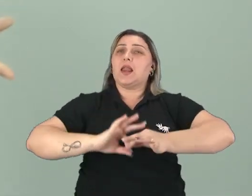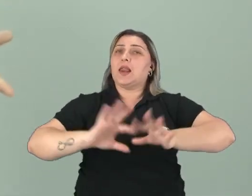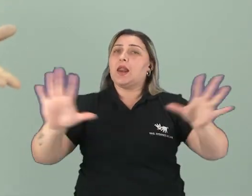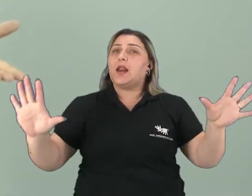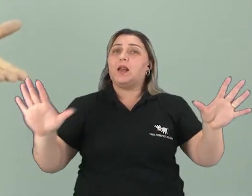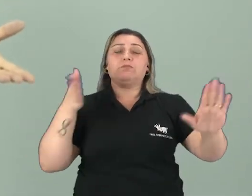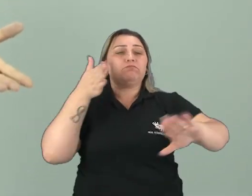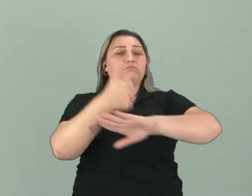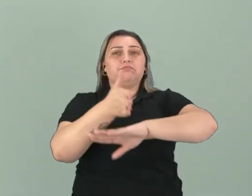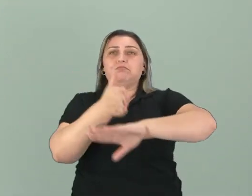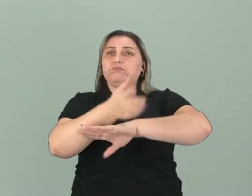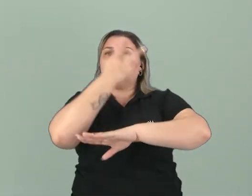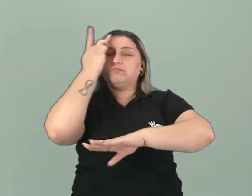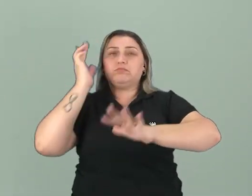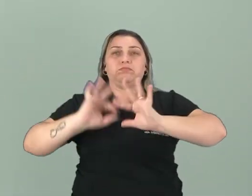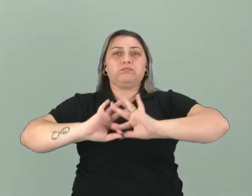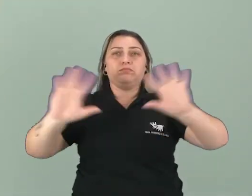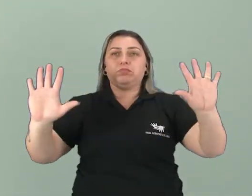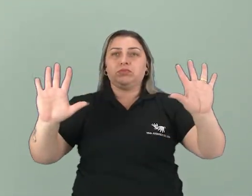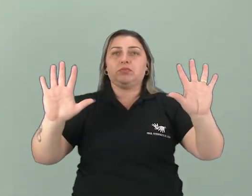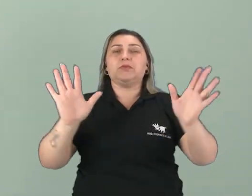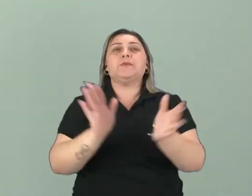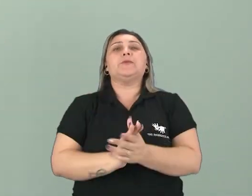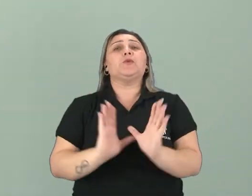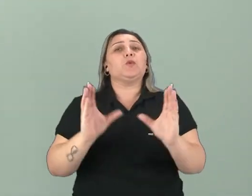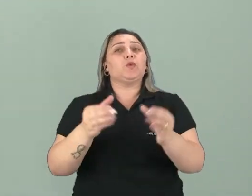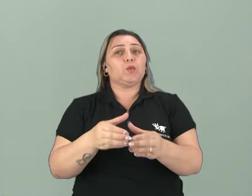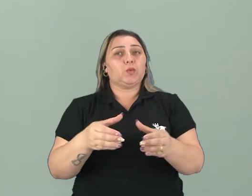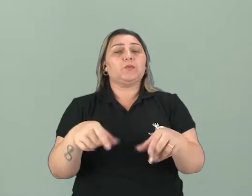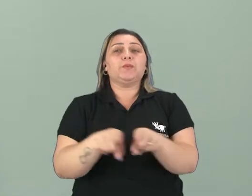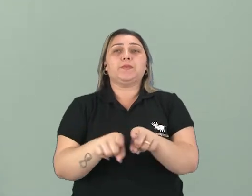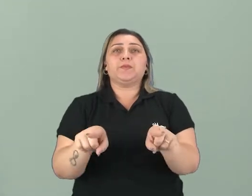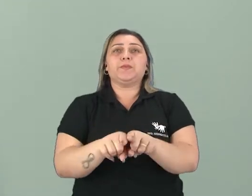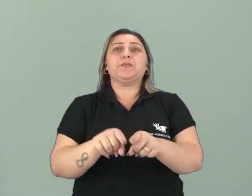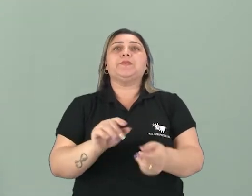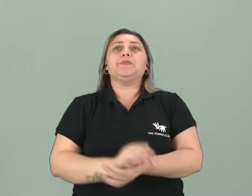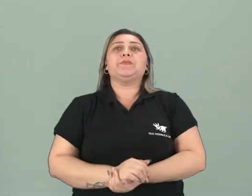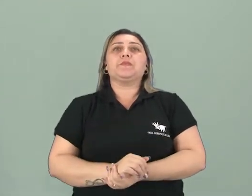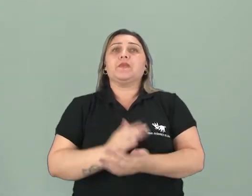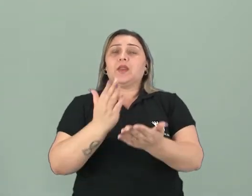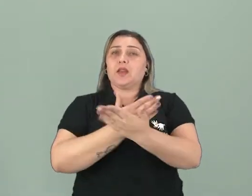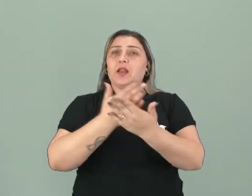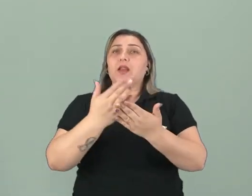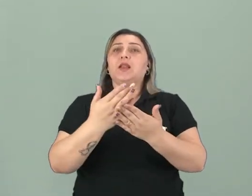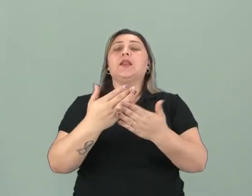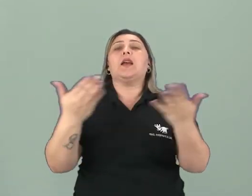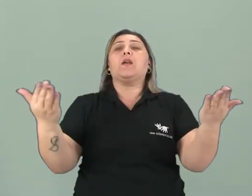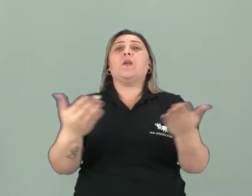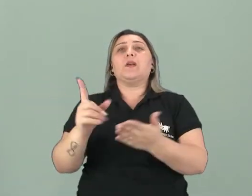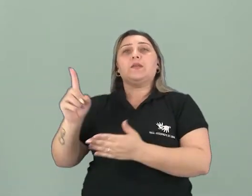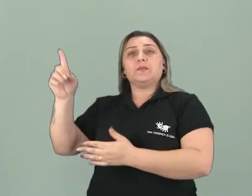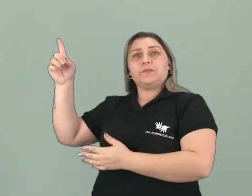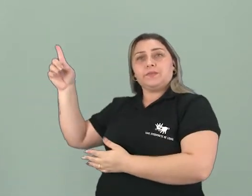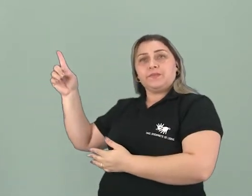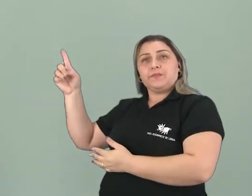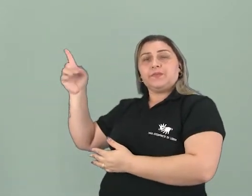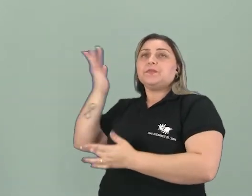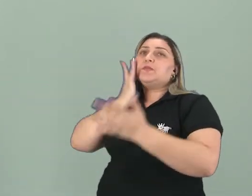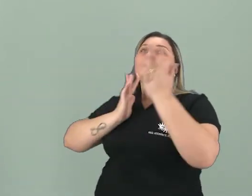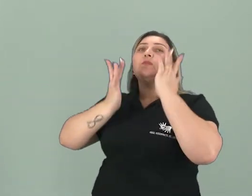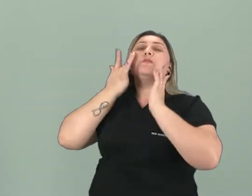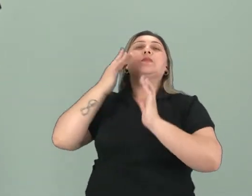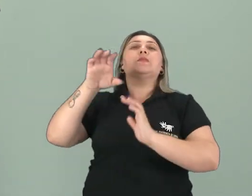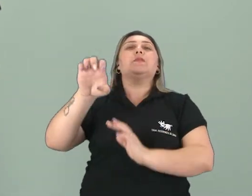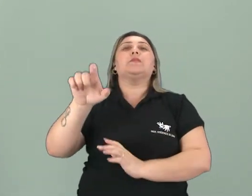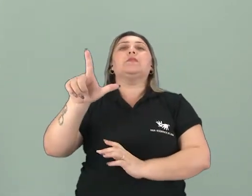para todas as pessoas e todas as classes sociais, ok? Vamos conhecer, pessoal, qual era